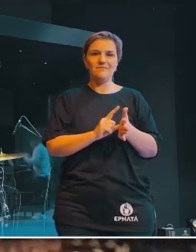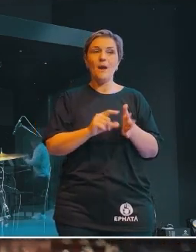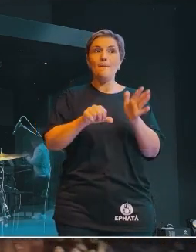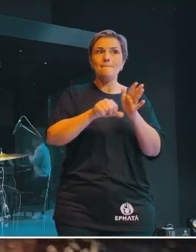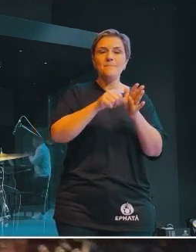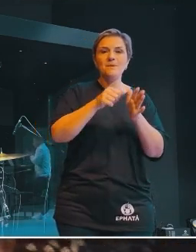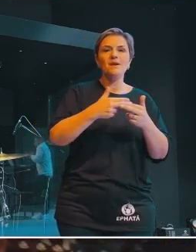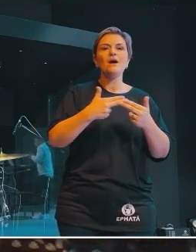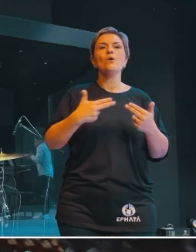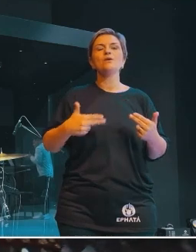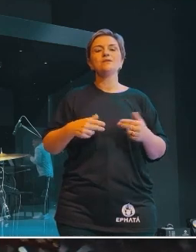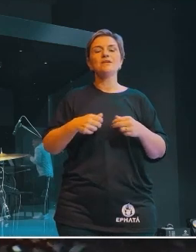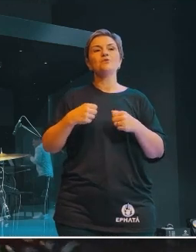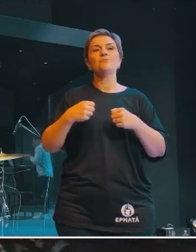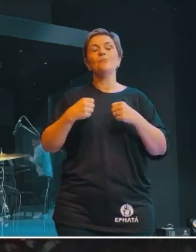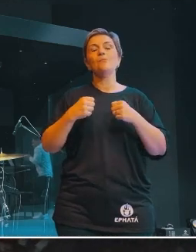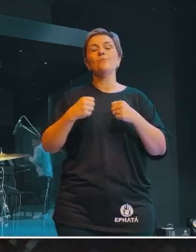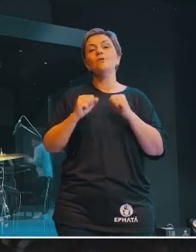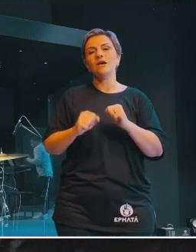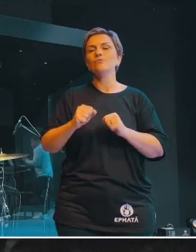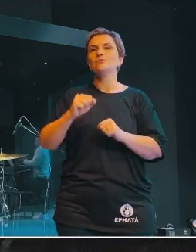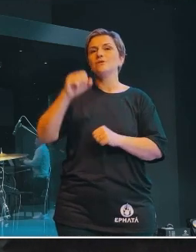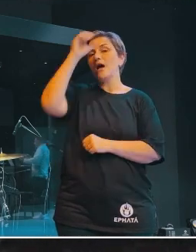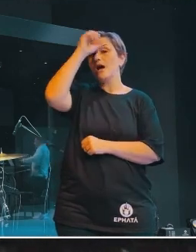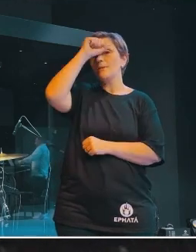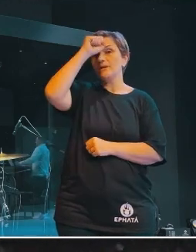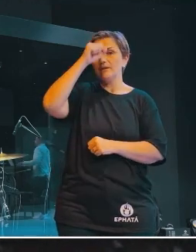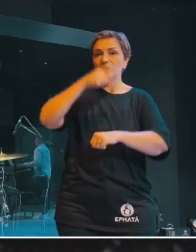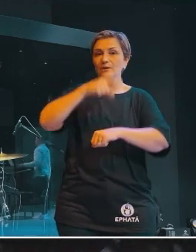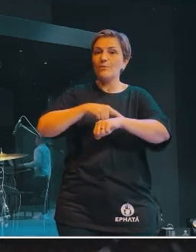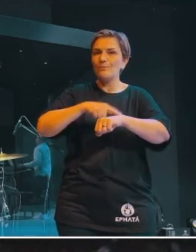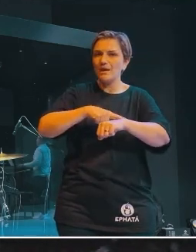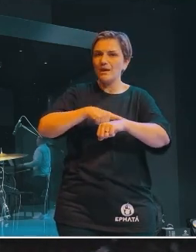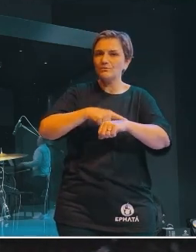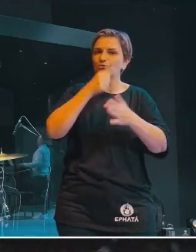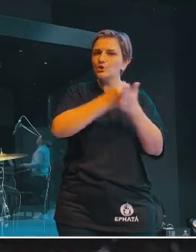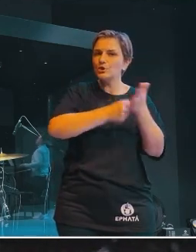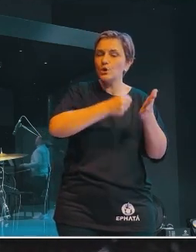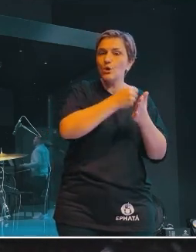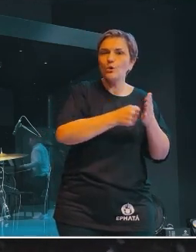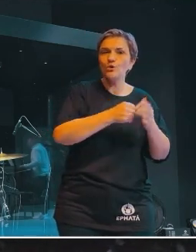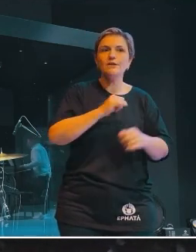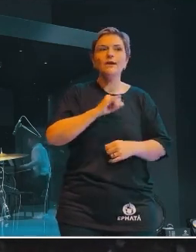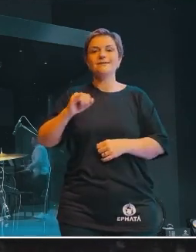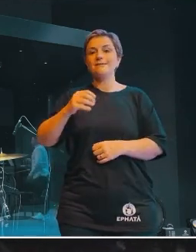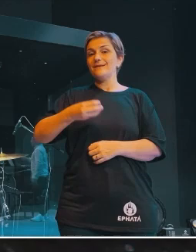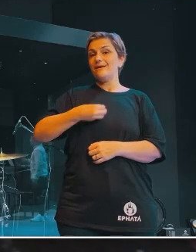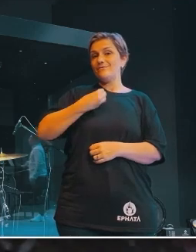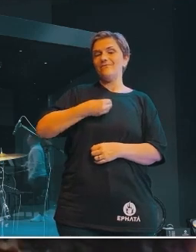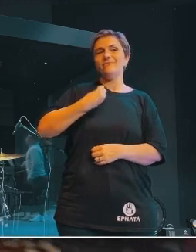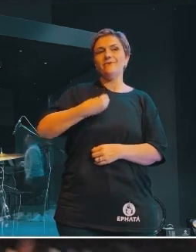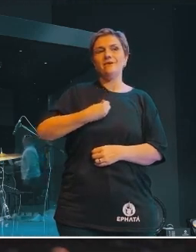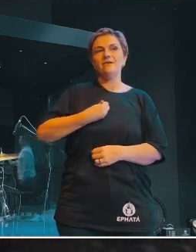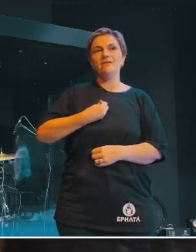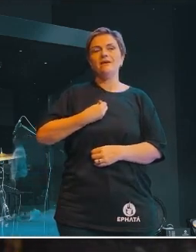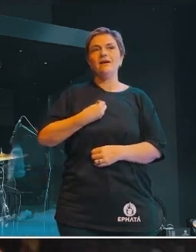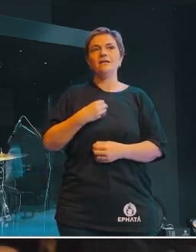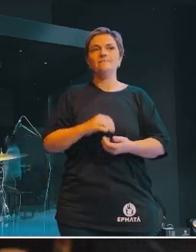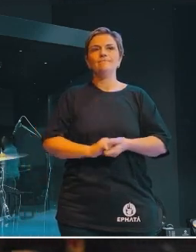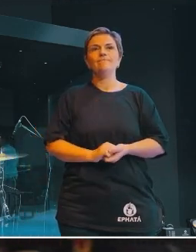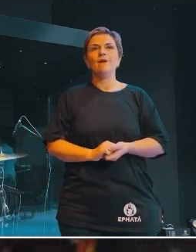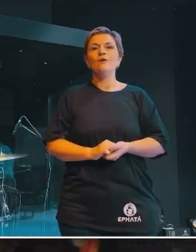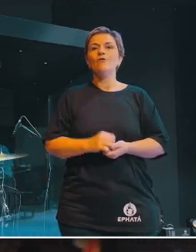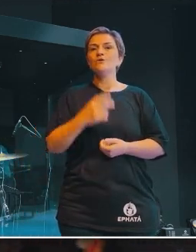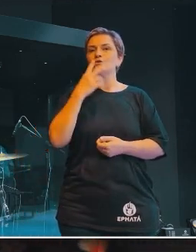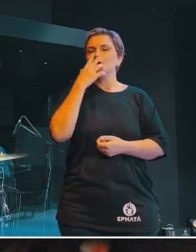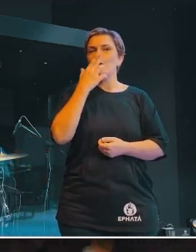a primeira lição que nós podemos aprender em meio à guerra, é que se a vida, olha para mim, fosse um